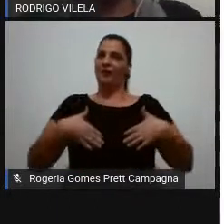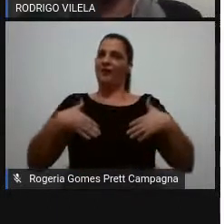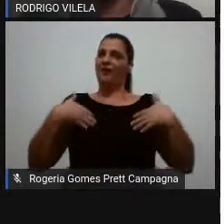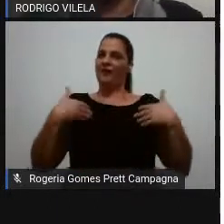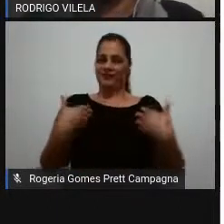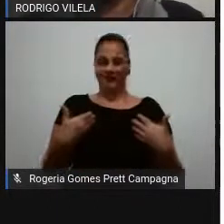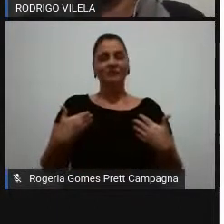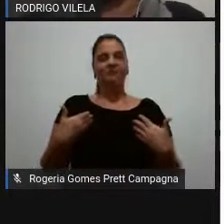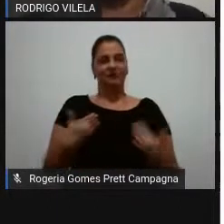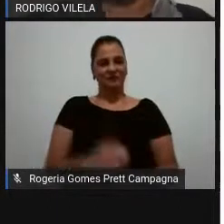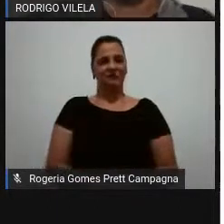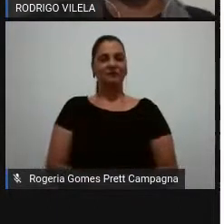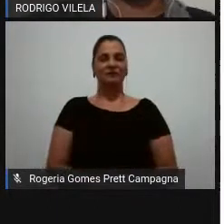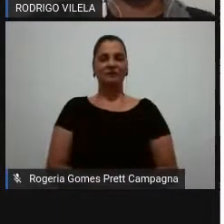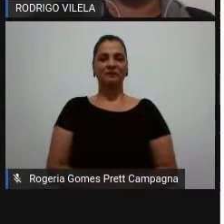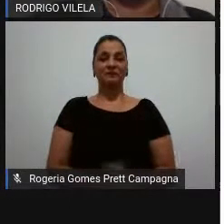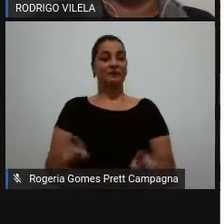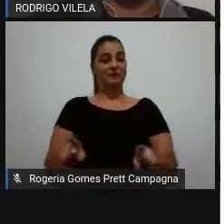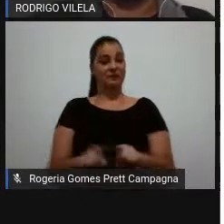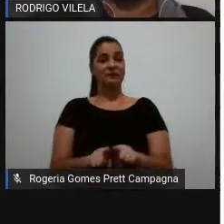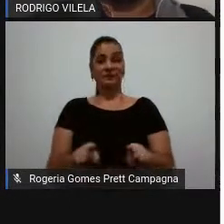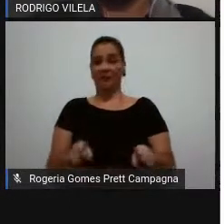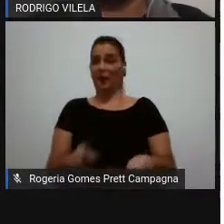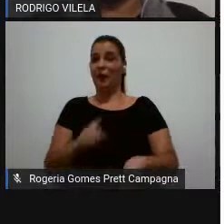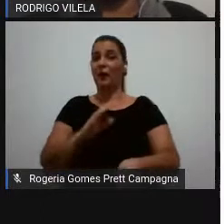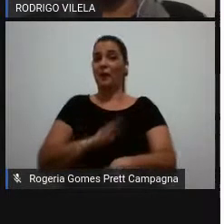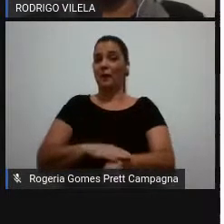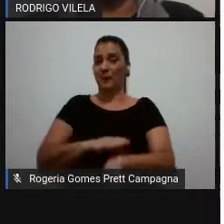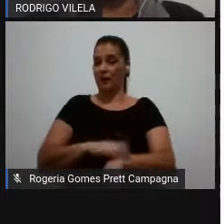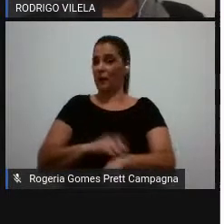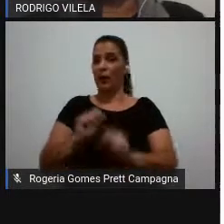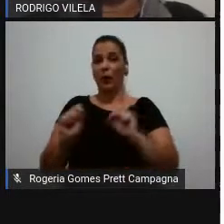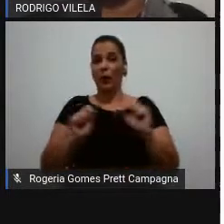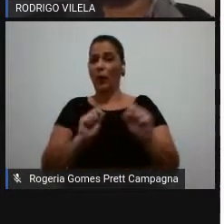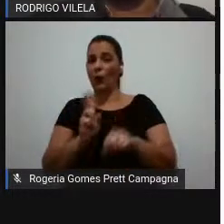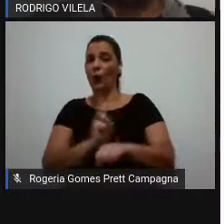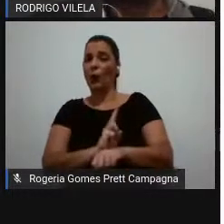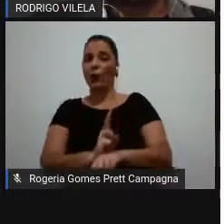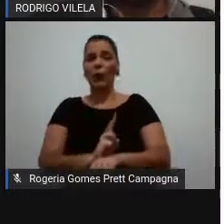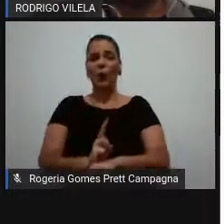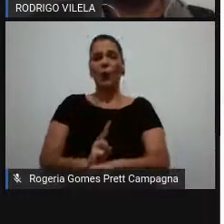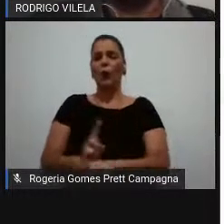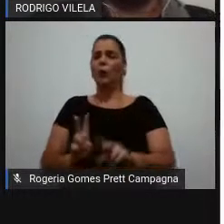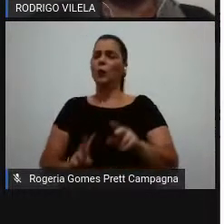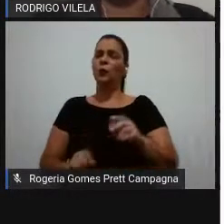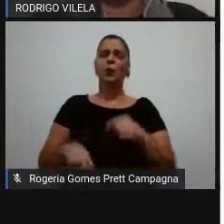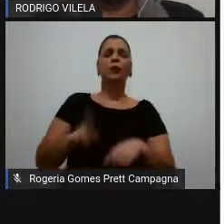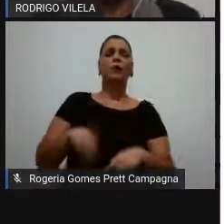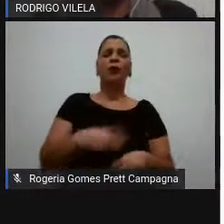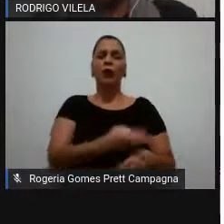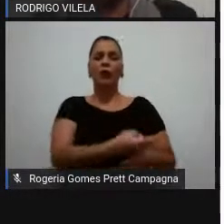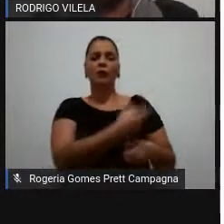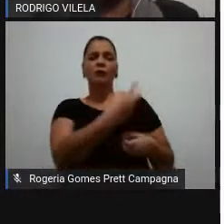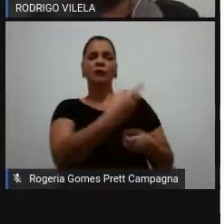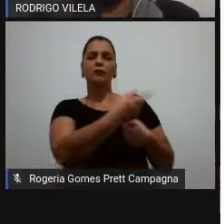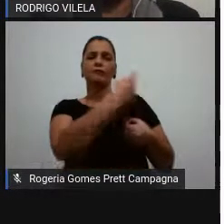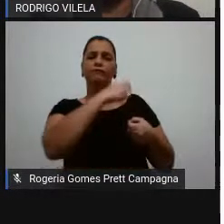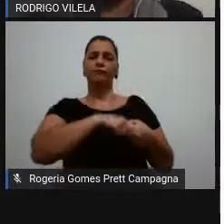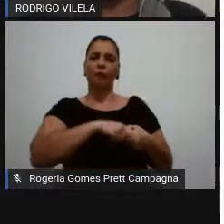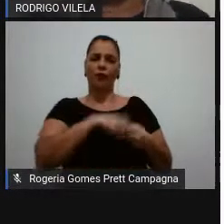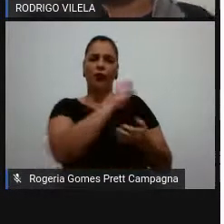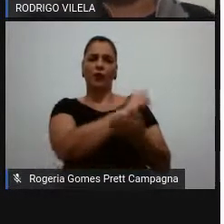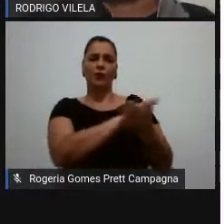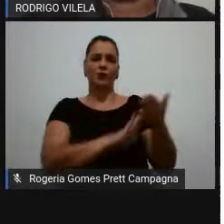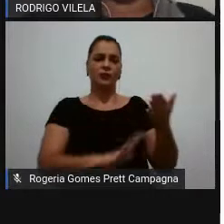nesse momento também, é um momento de monitoria. Quem é que está dando uma devolutiva, a qualidade dessa devolutiva, o que a gente pode estar